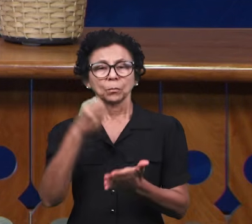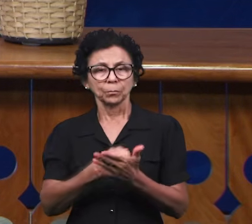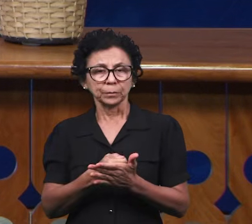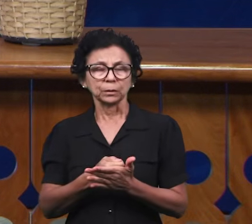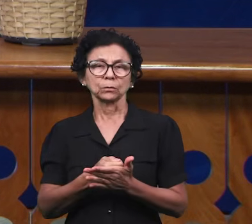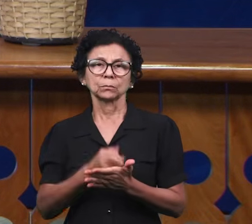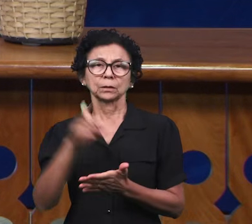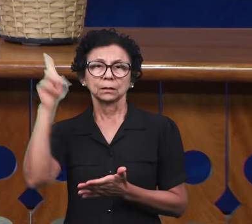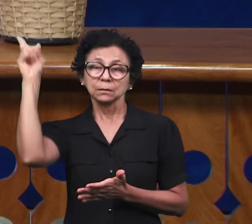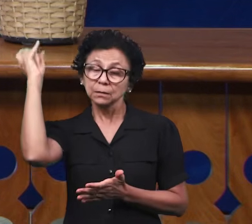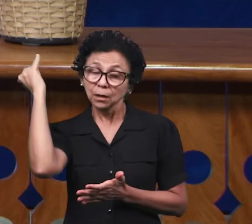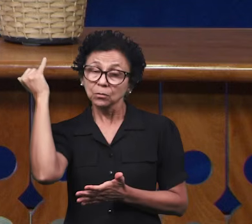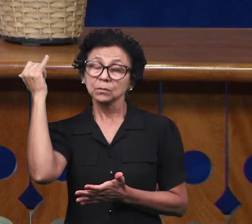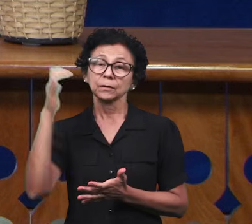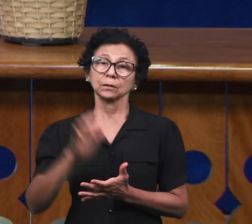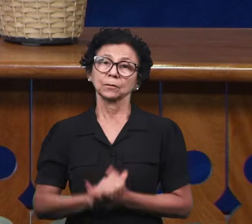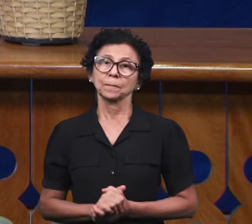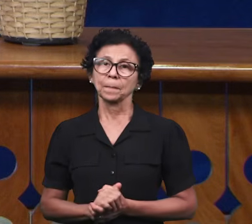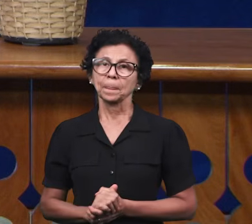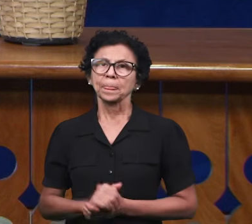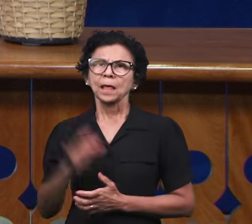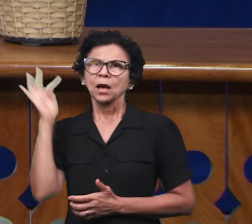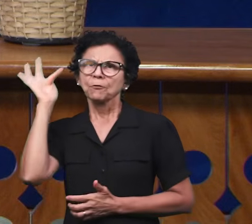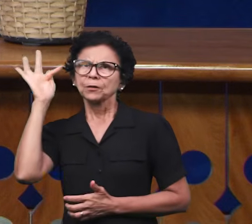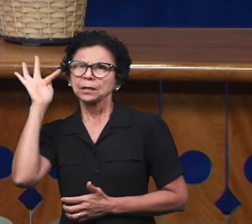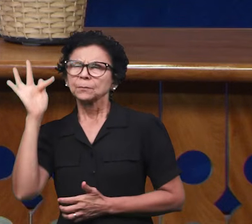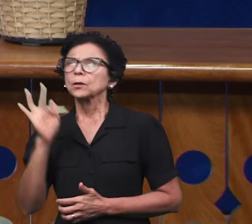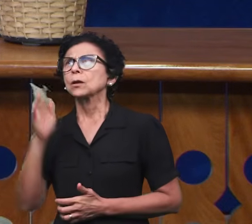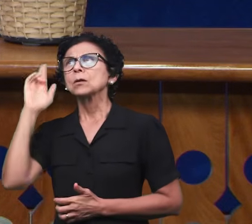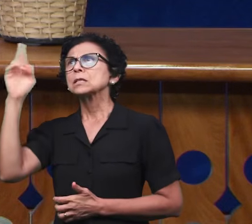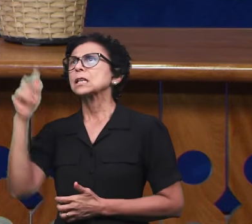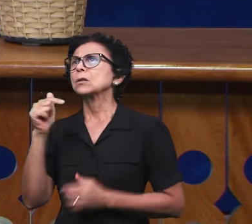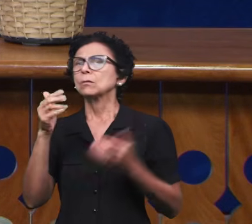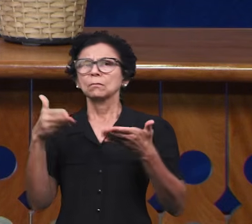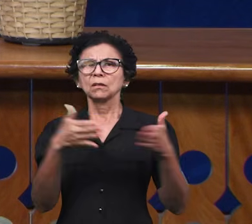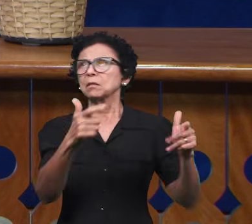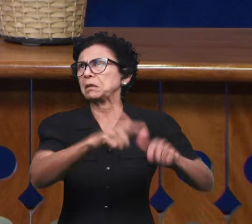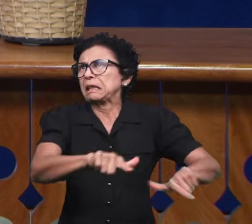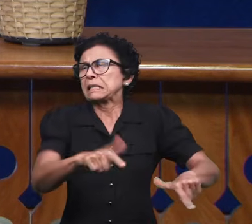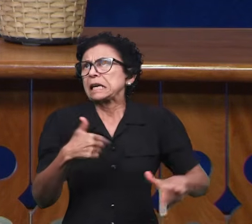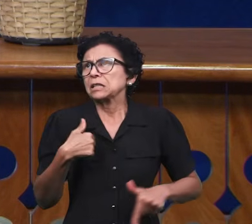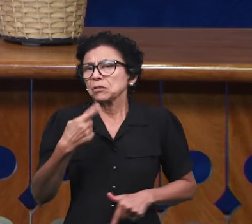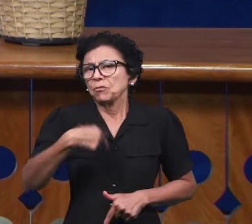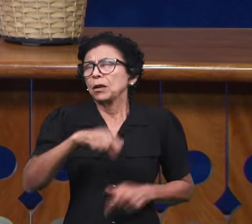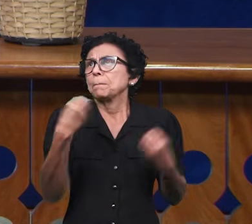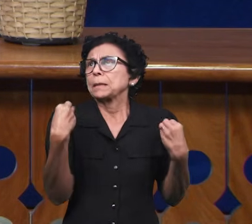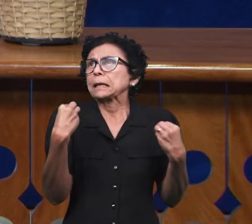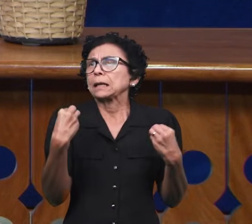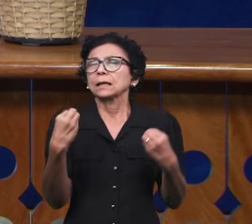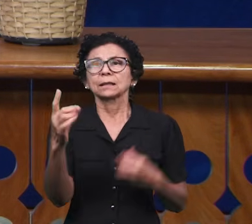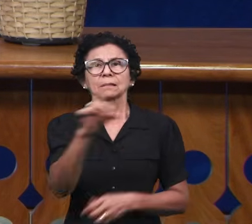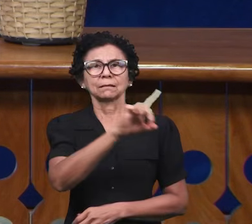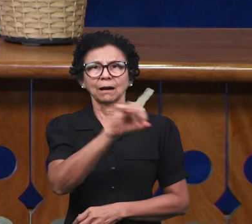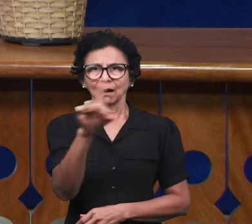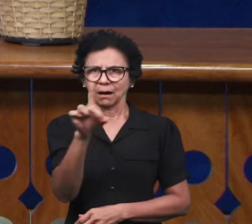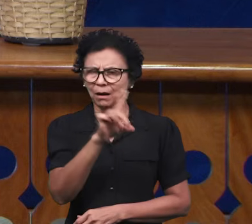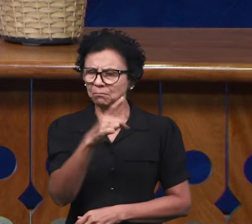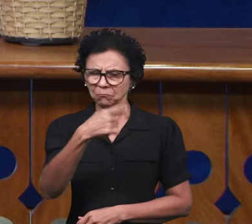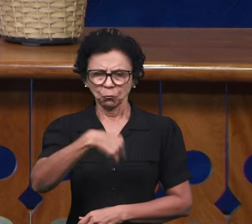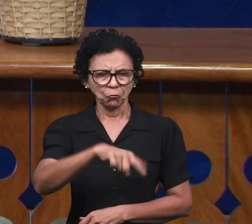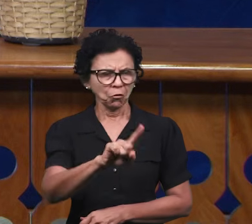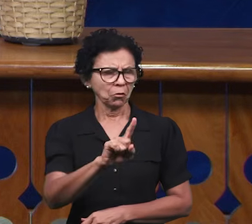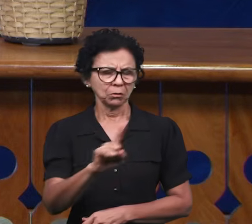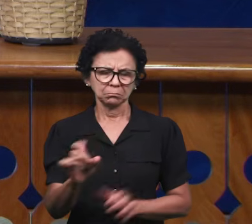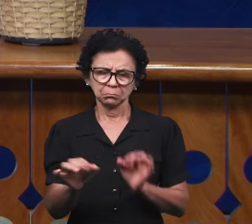questionou a revelação. Senhor, o caminho está deserto. Não, ele foi lá e cumpriu o que o Senhor revelou e o Senhor resgatou uma alma. Ananias, apesar de ter